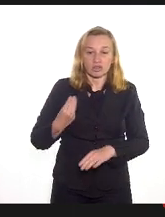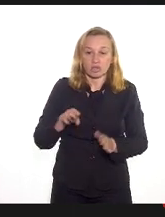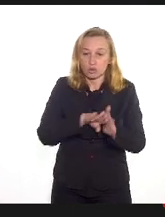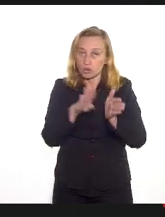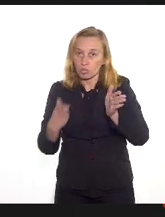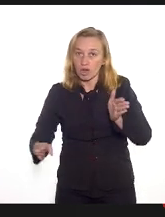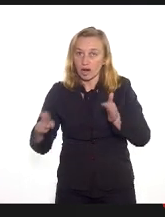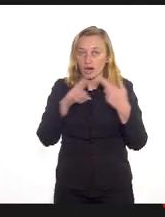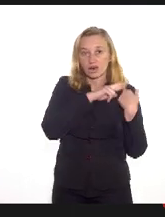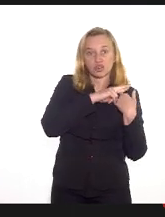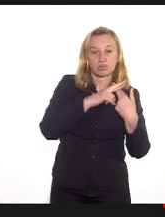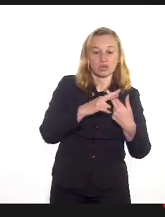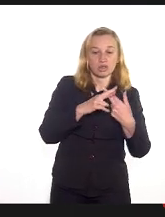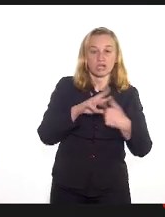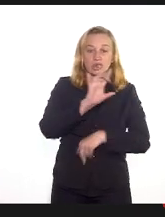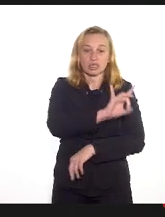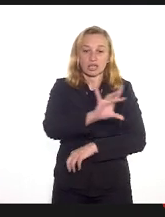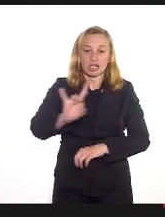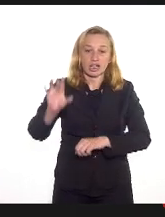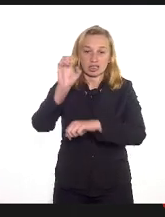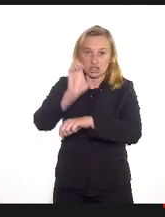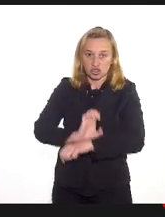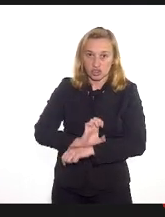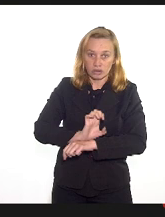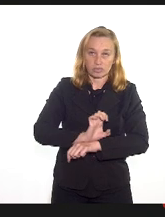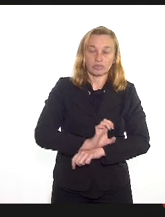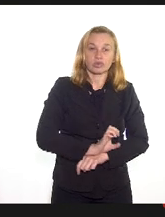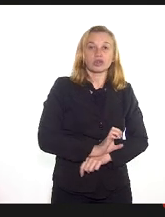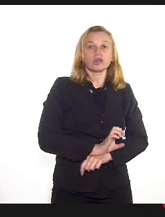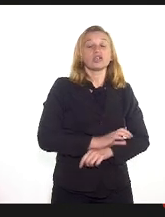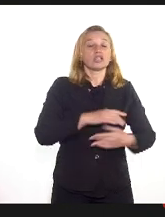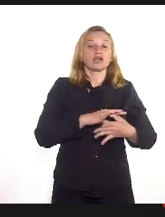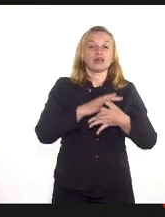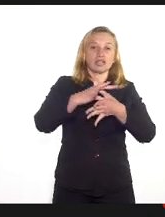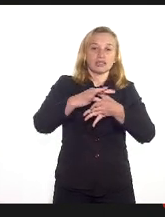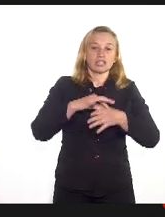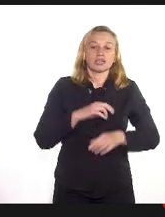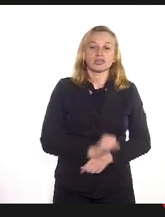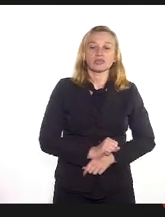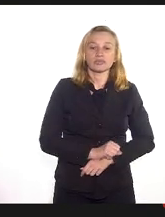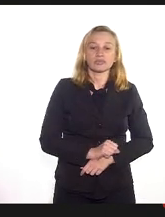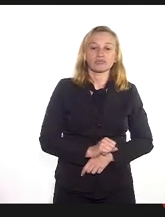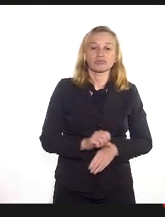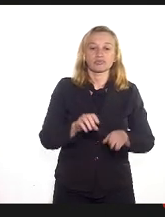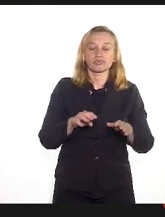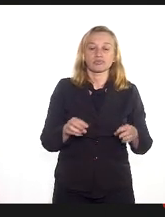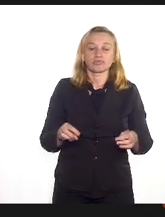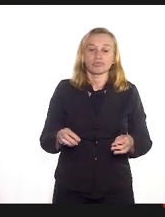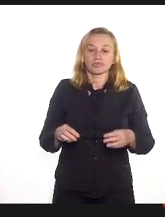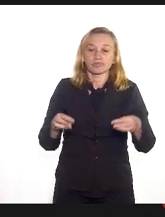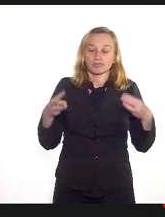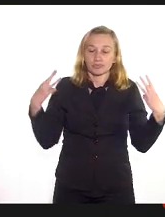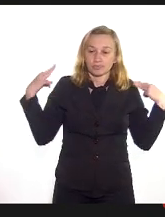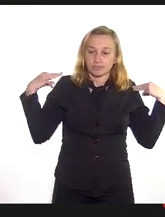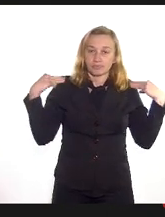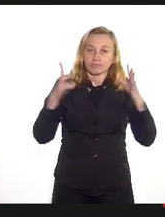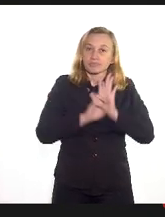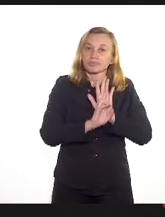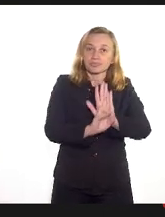é uma responsabilidade de cada estado lindeiro. A Marinha